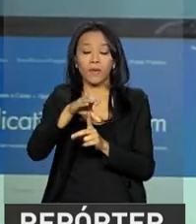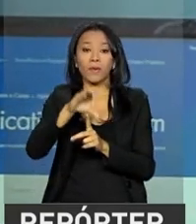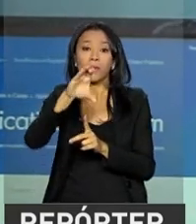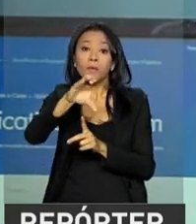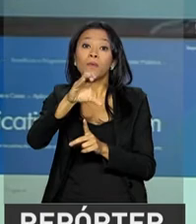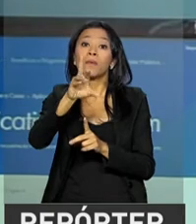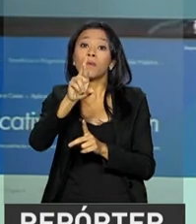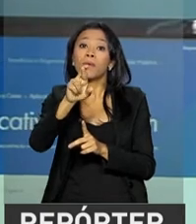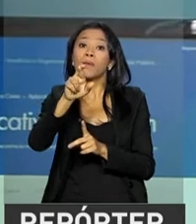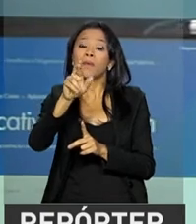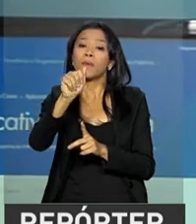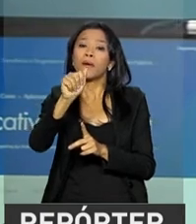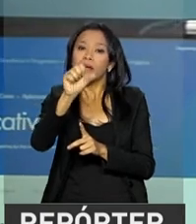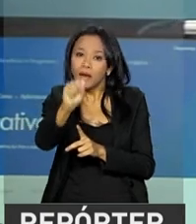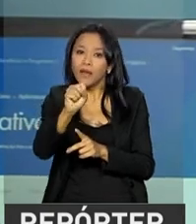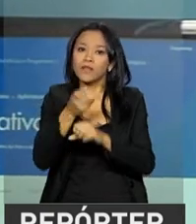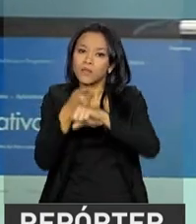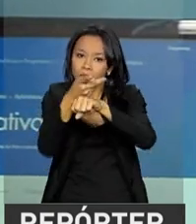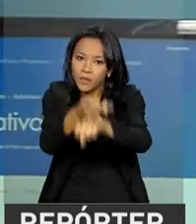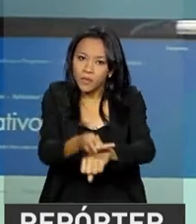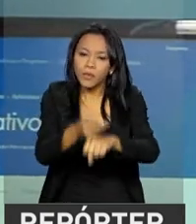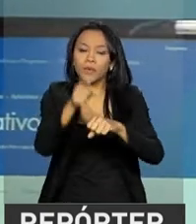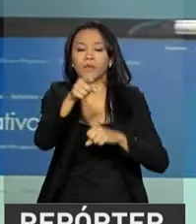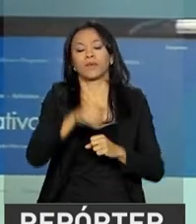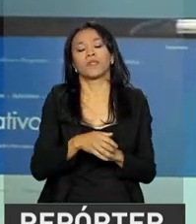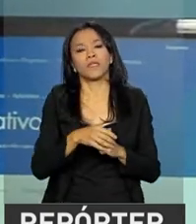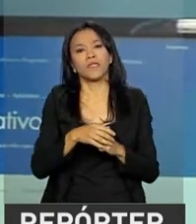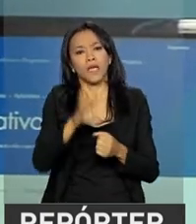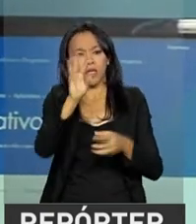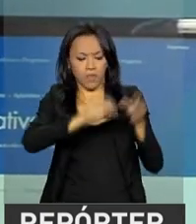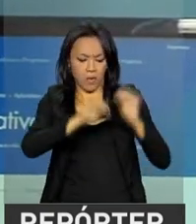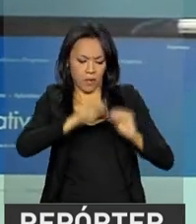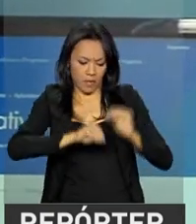E automaticamente já fui incluso no ID Jovem.